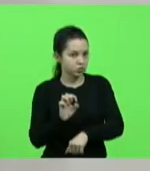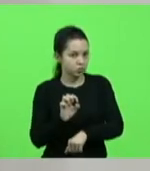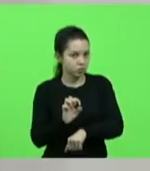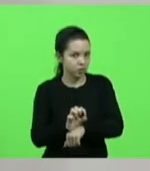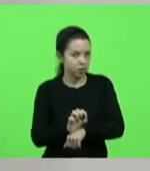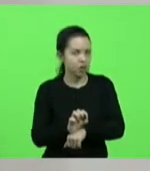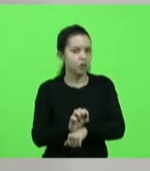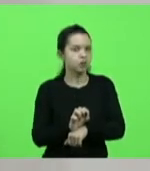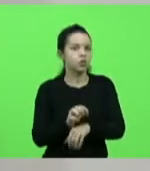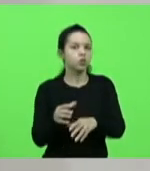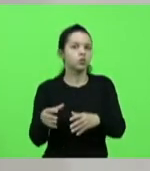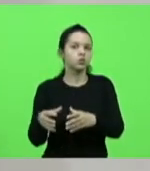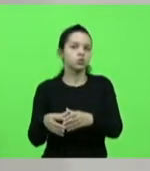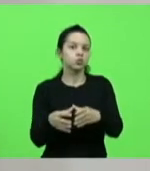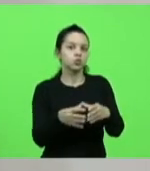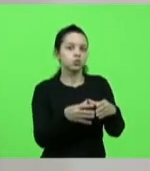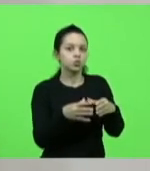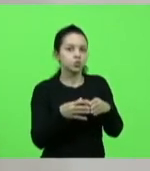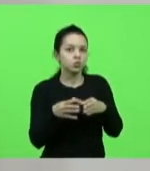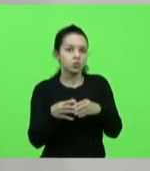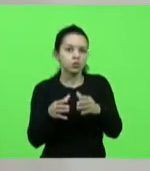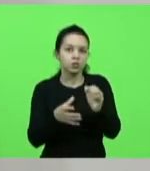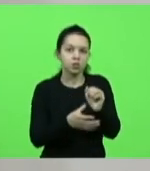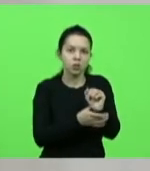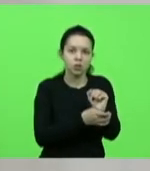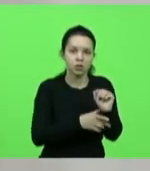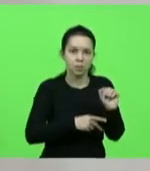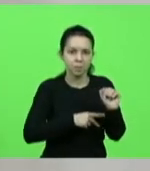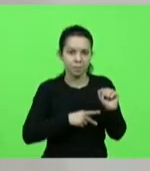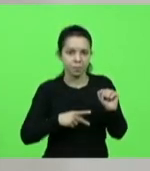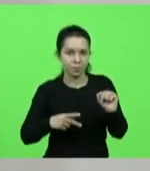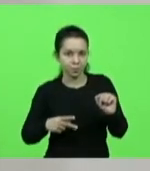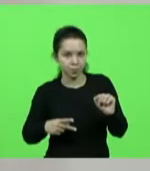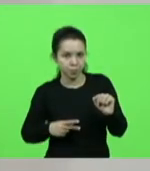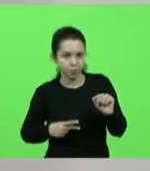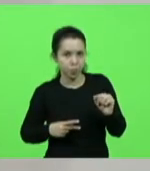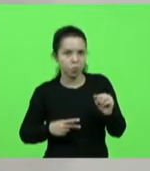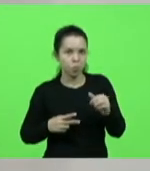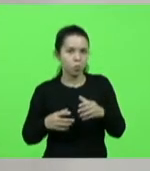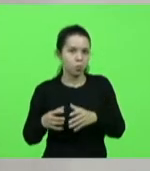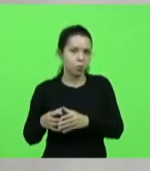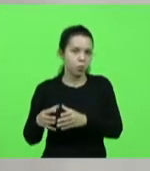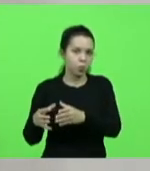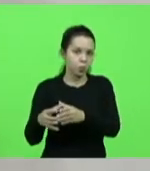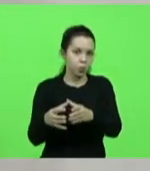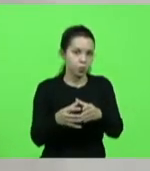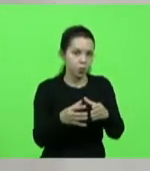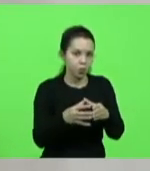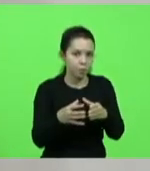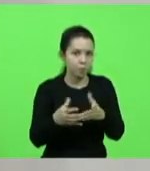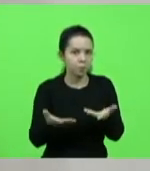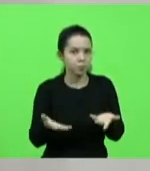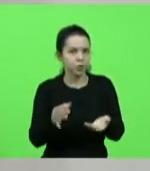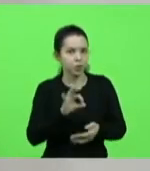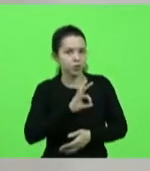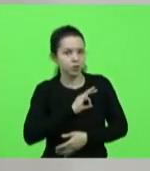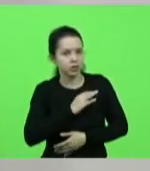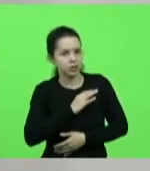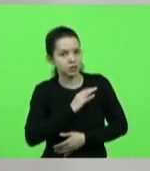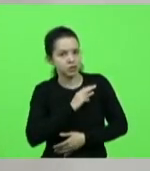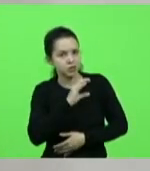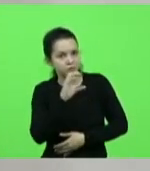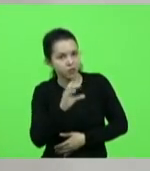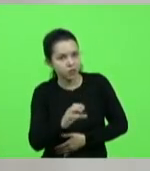as categorias da segurança pública, as categorias Polícia Civil, IGP,